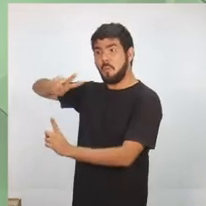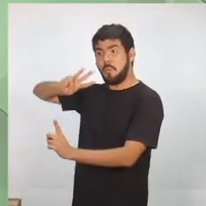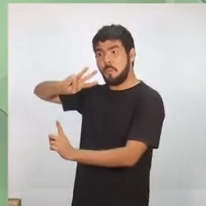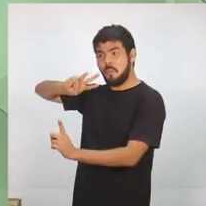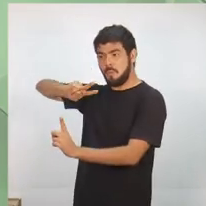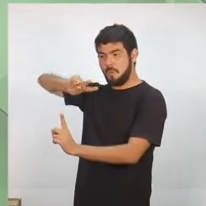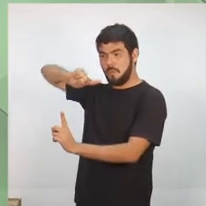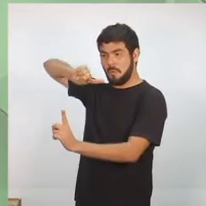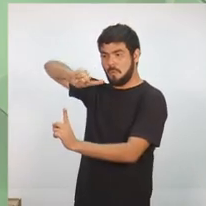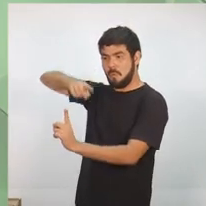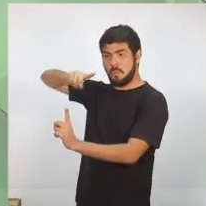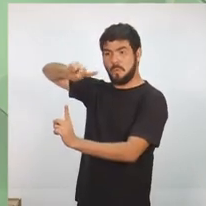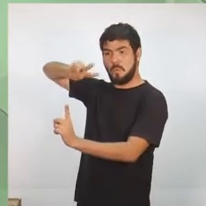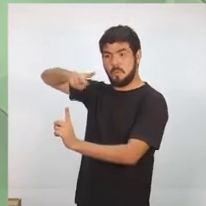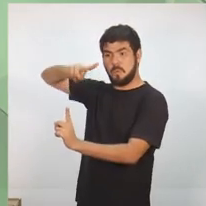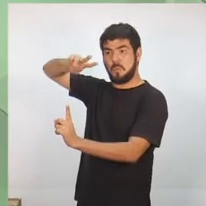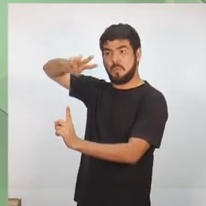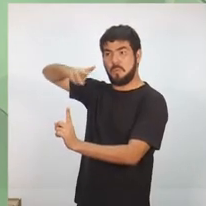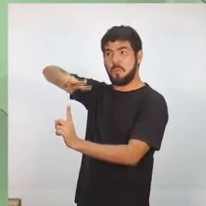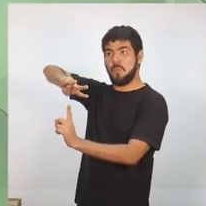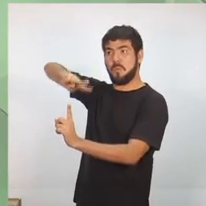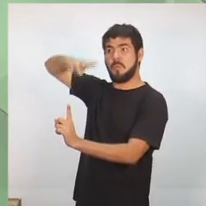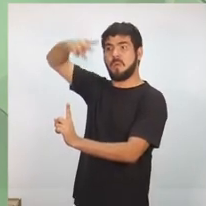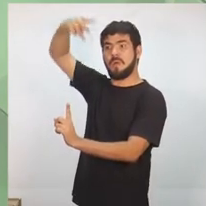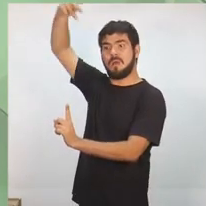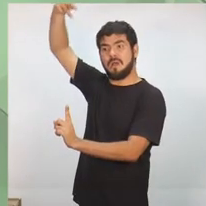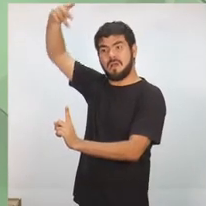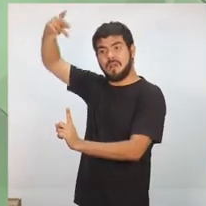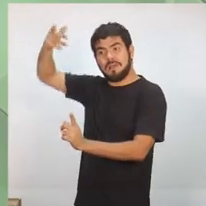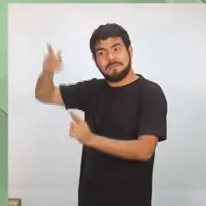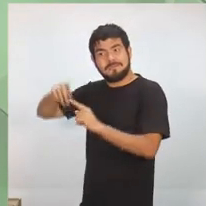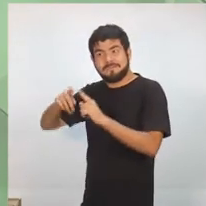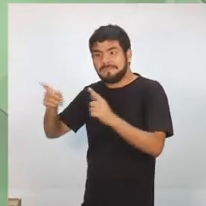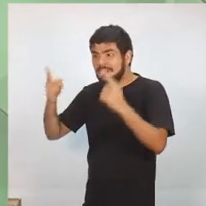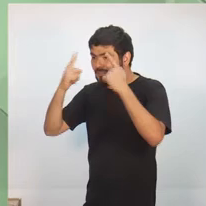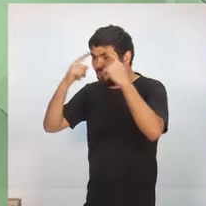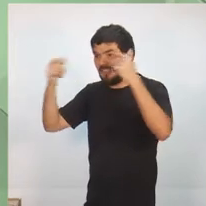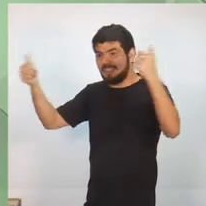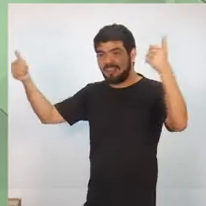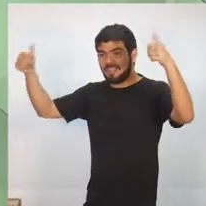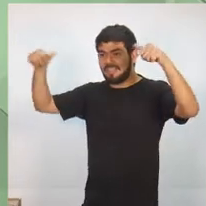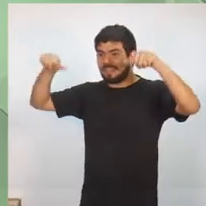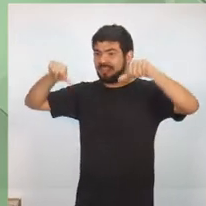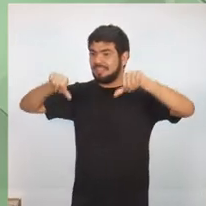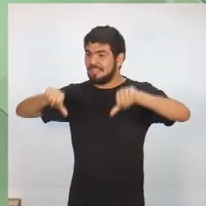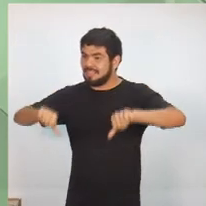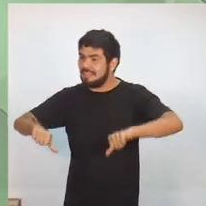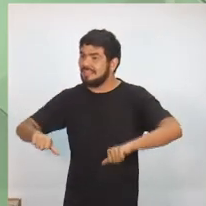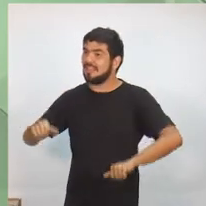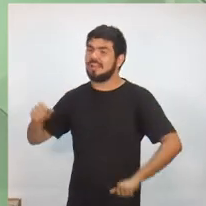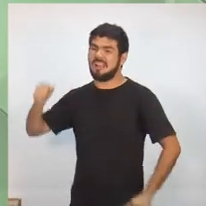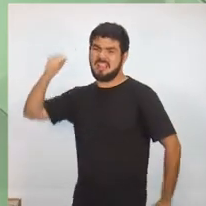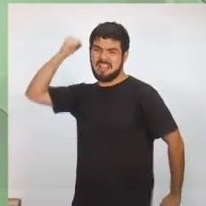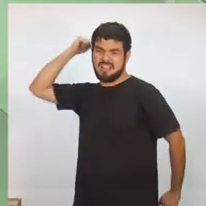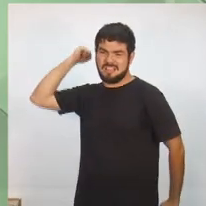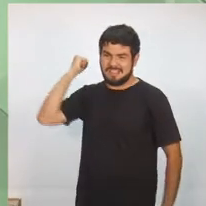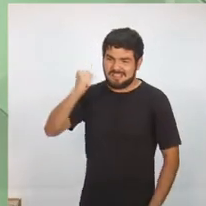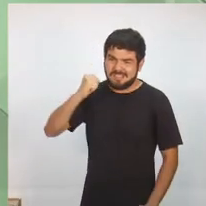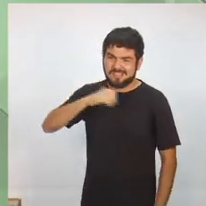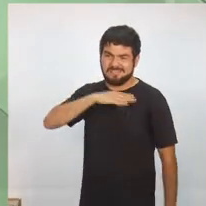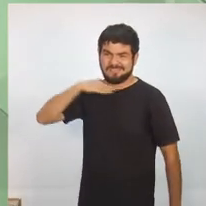violência também, só que índices negativos. Nesses 10 anos, a quantidade de homicídios aumentou em